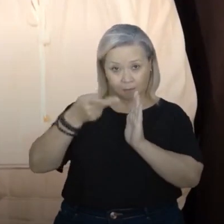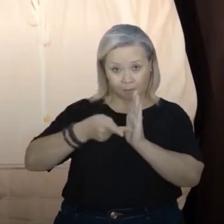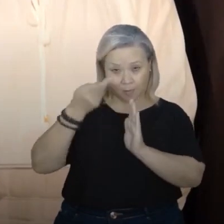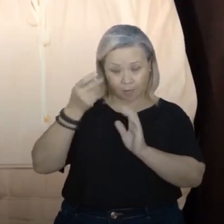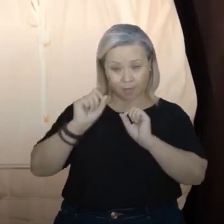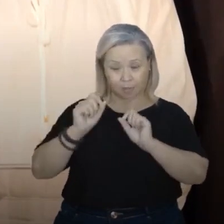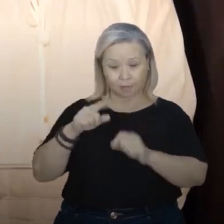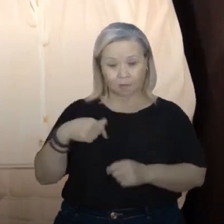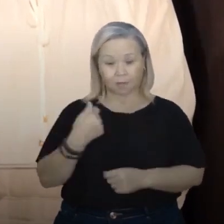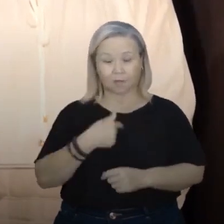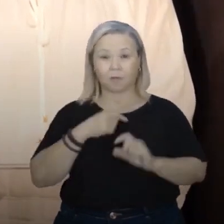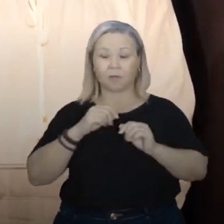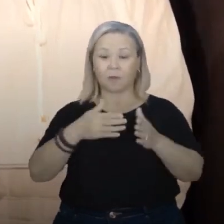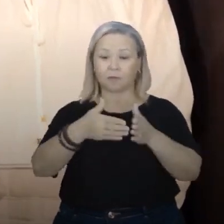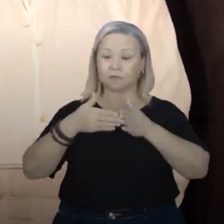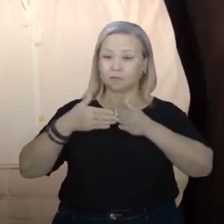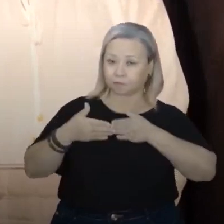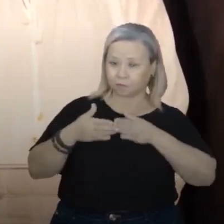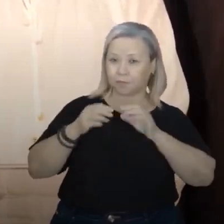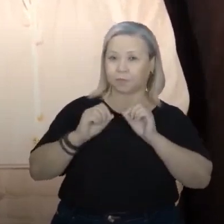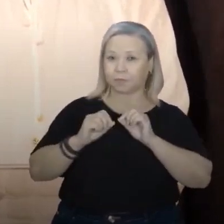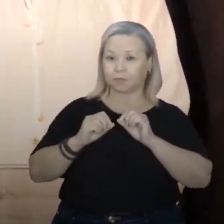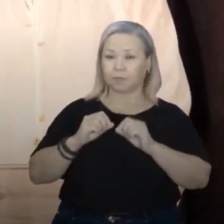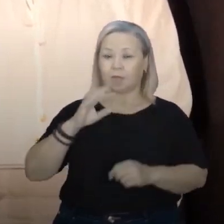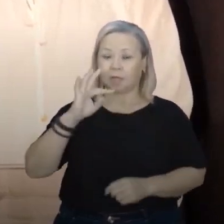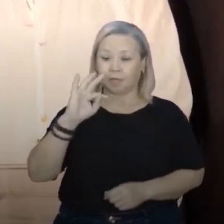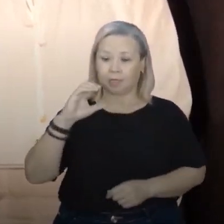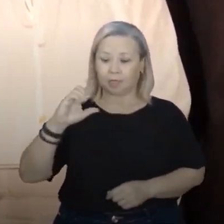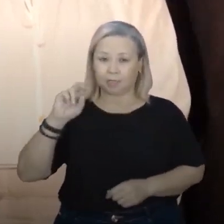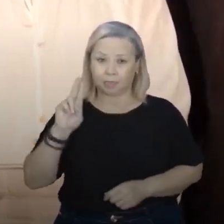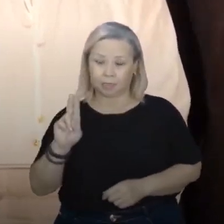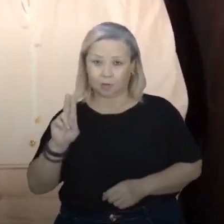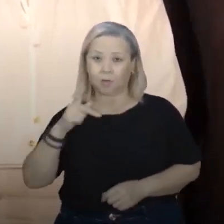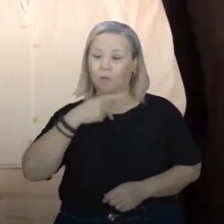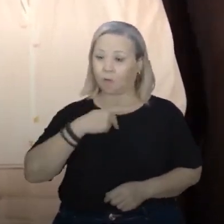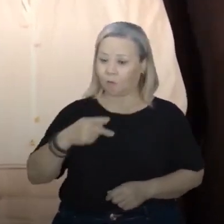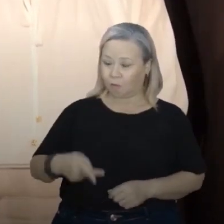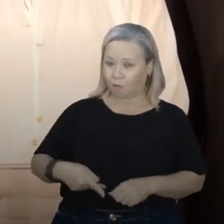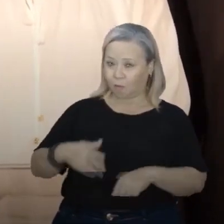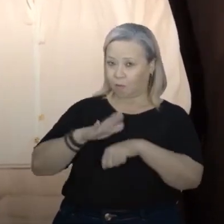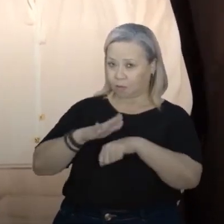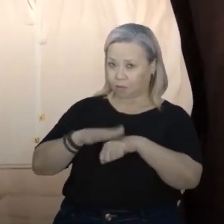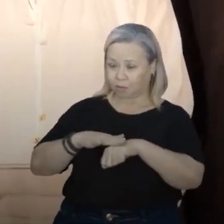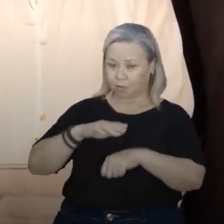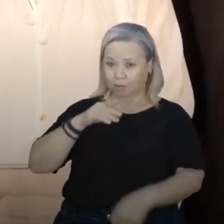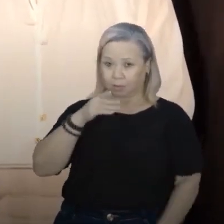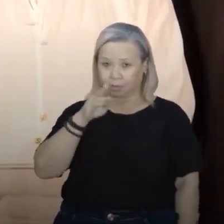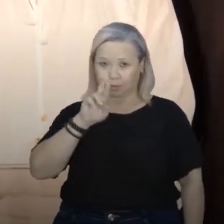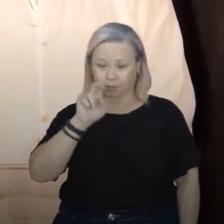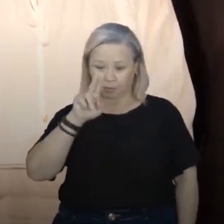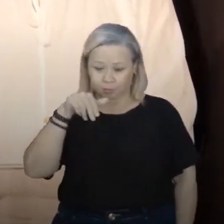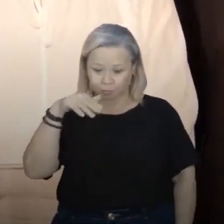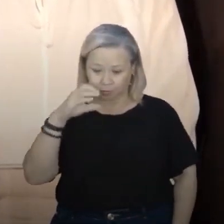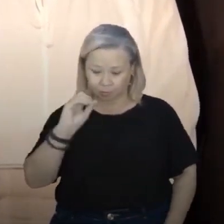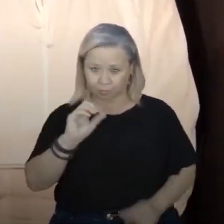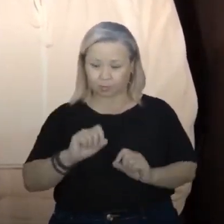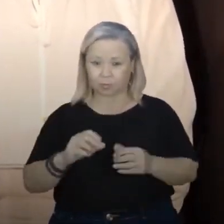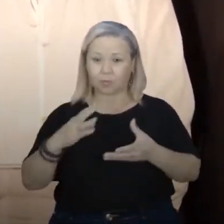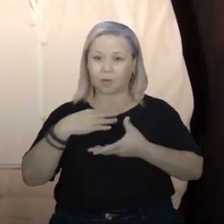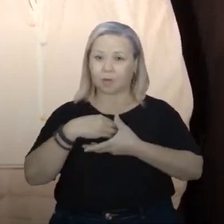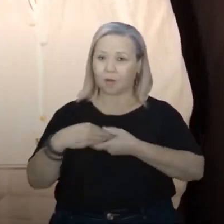nós solicitamos ao TCU, ao seu presidente, Bruno Dantas, a cópia